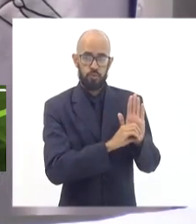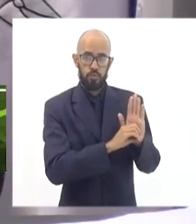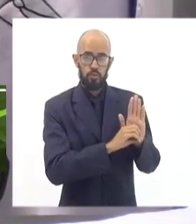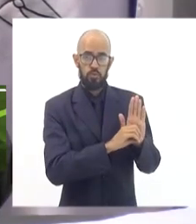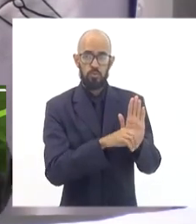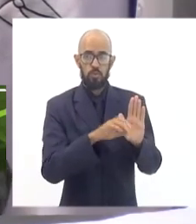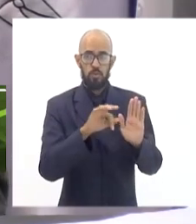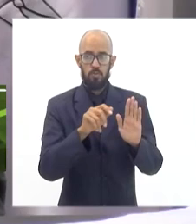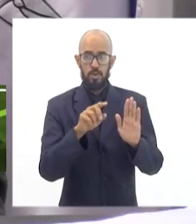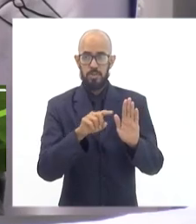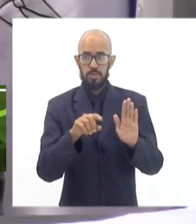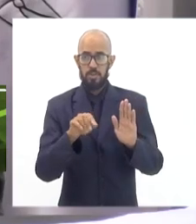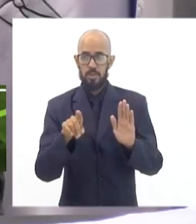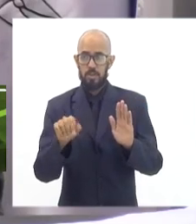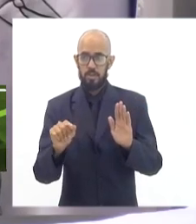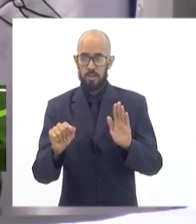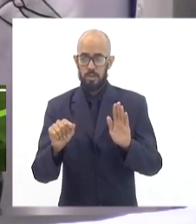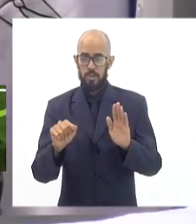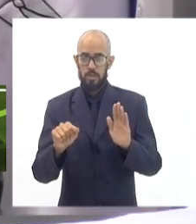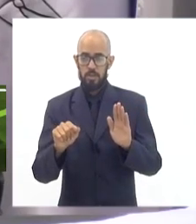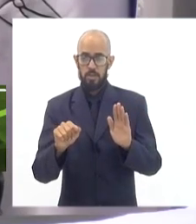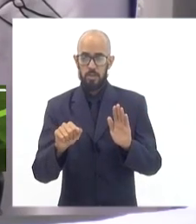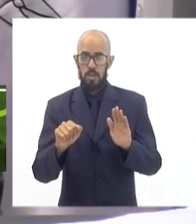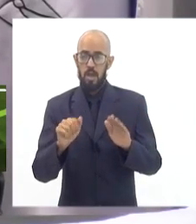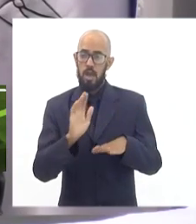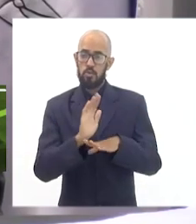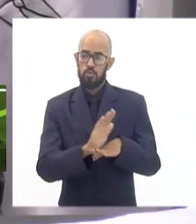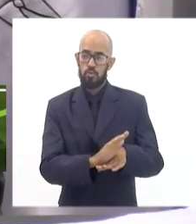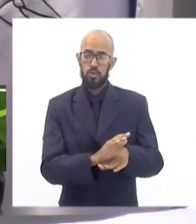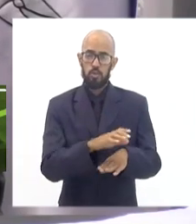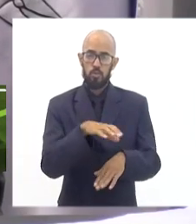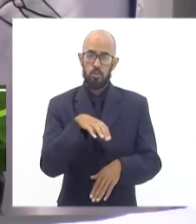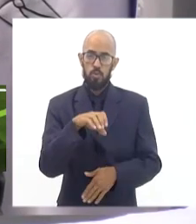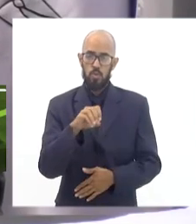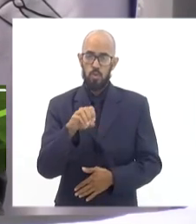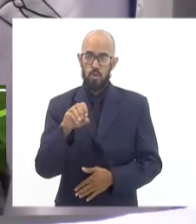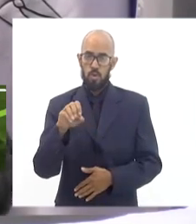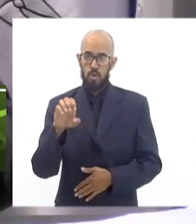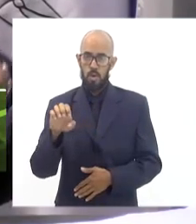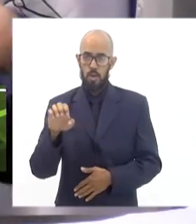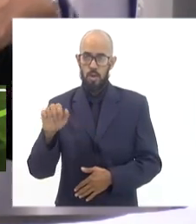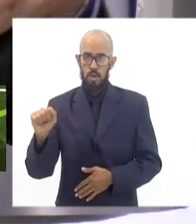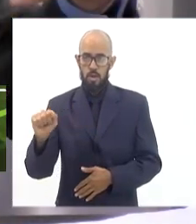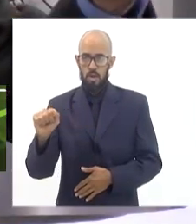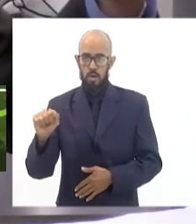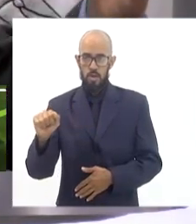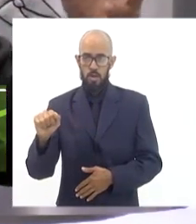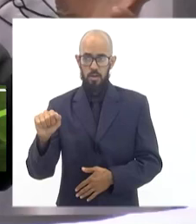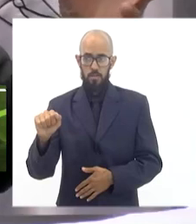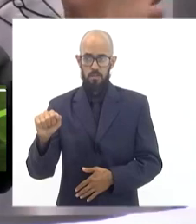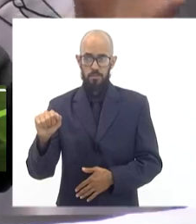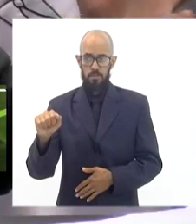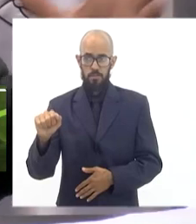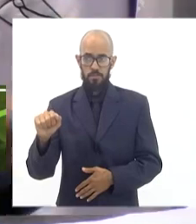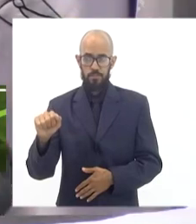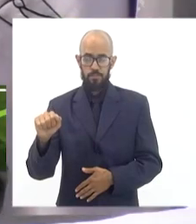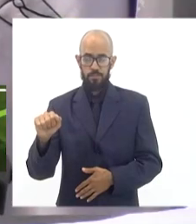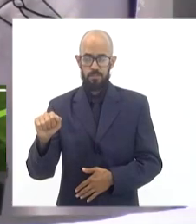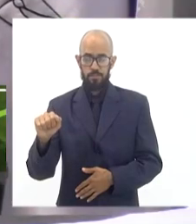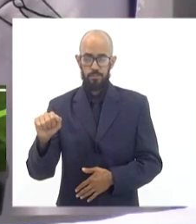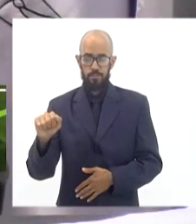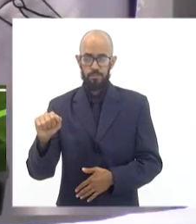eu só colocou aqui que eu ia atrás de baseado porque os engenheiros arquitetos estão distribuídos nas mais diversas